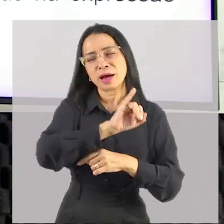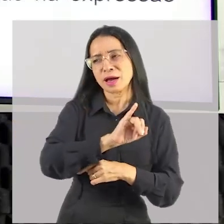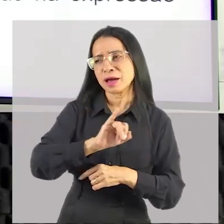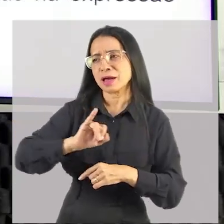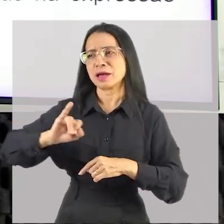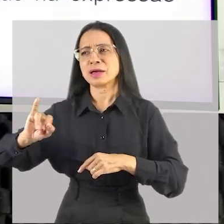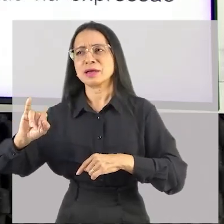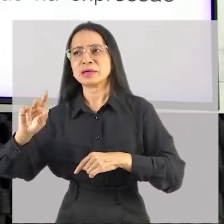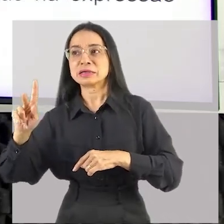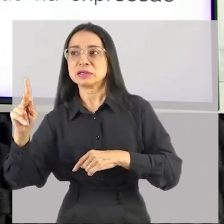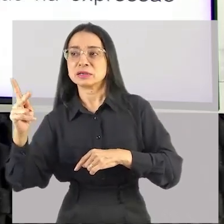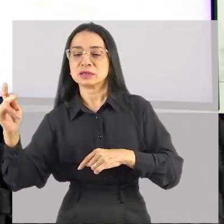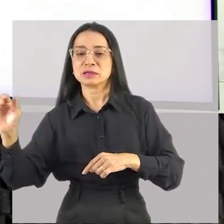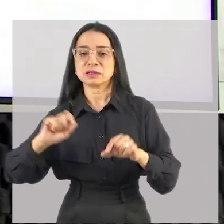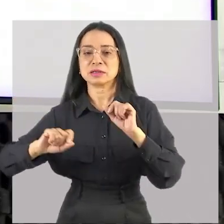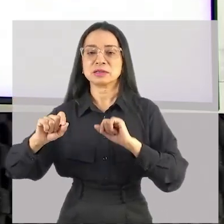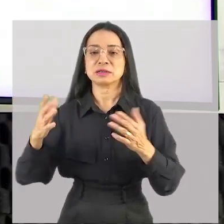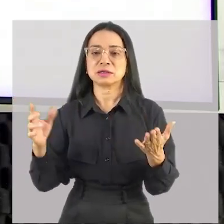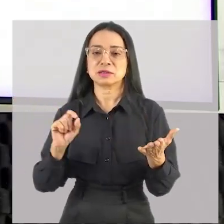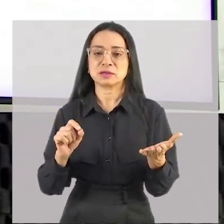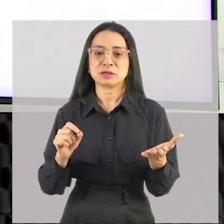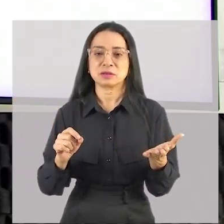e aí?